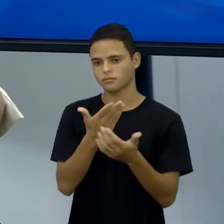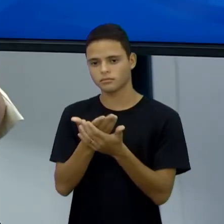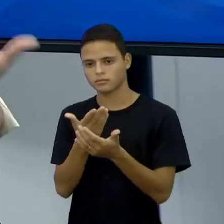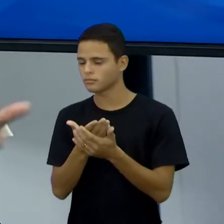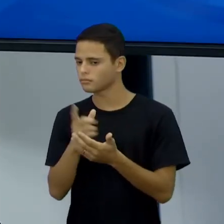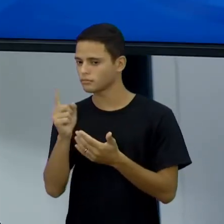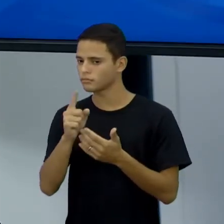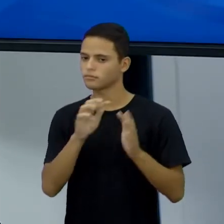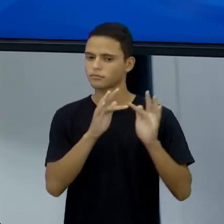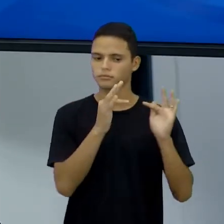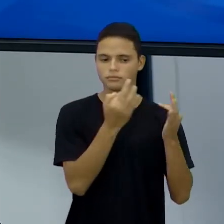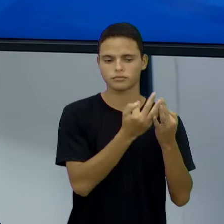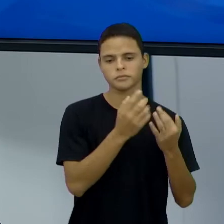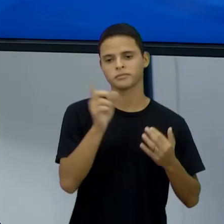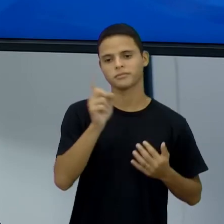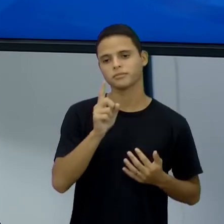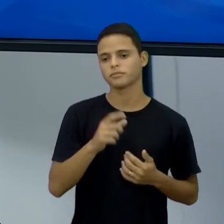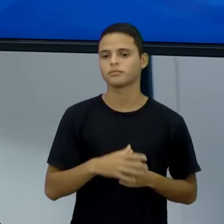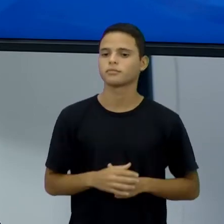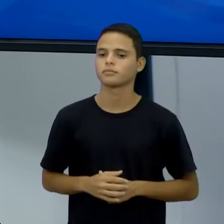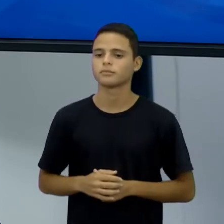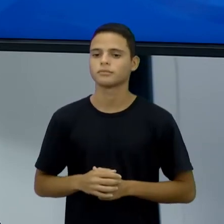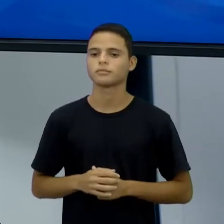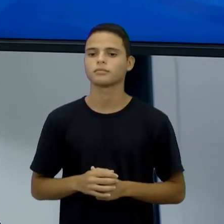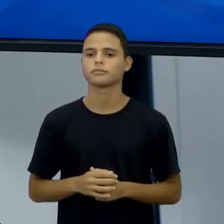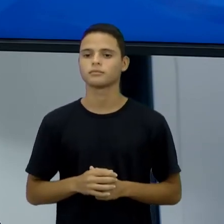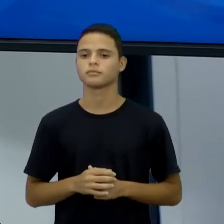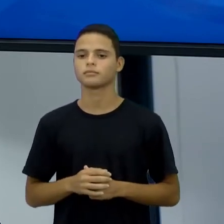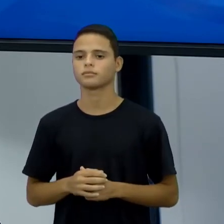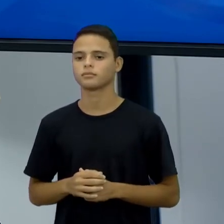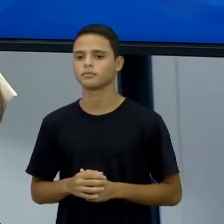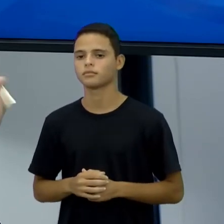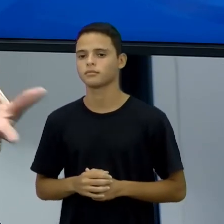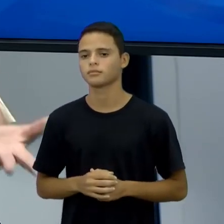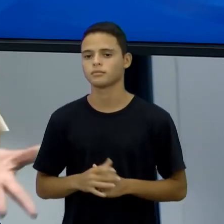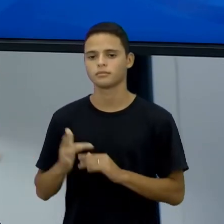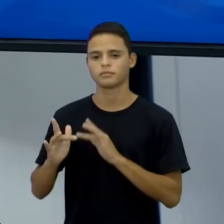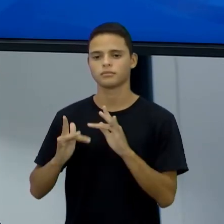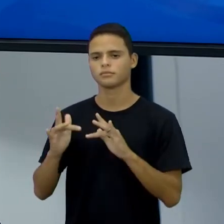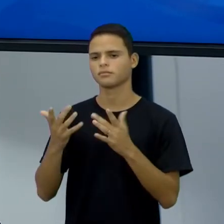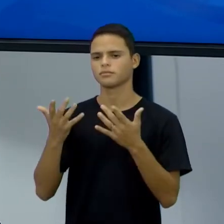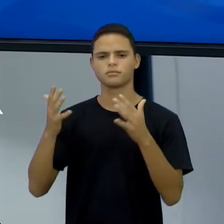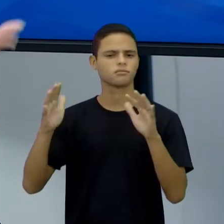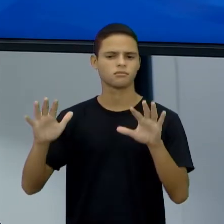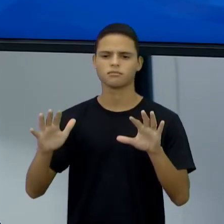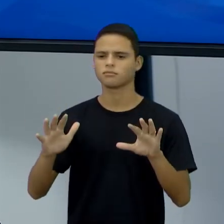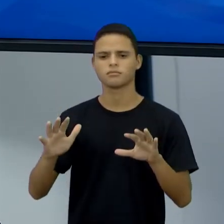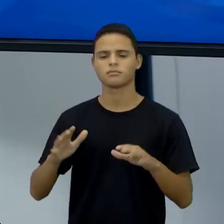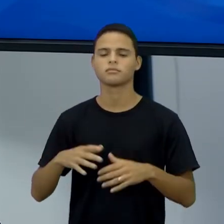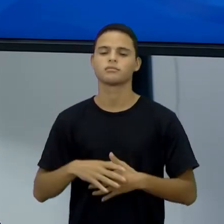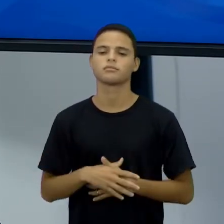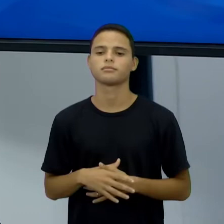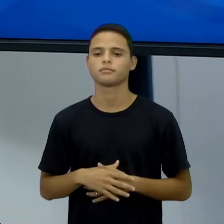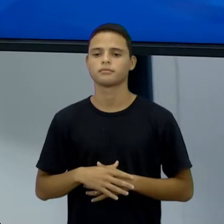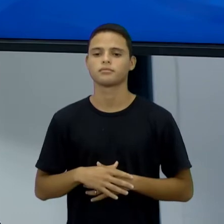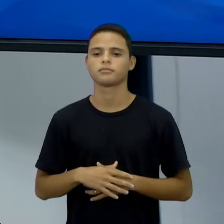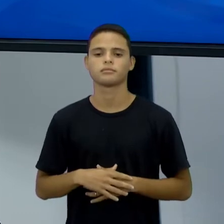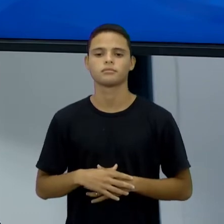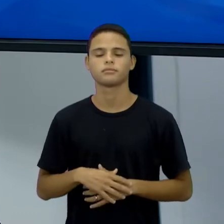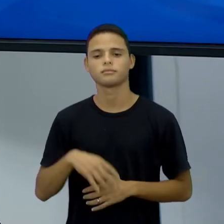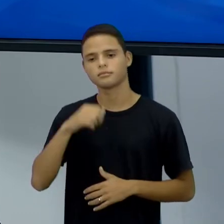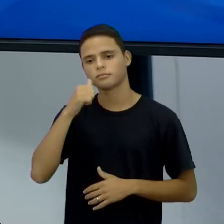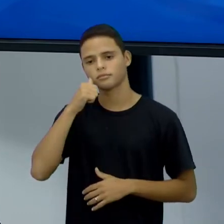de casar, não. Meu pai fala, pai, tem uma namorada pra te apresentar. Não quero conhecer não, tipo, aquela coisa assim. A minha mãe